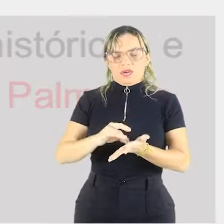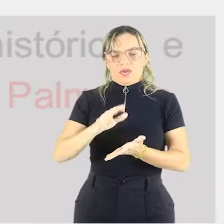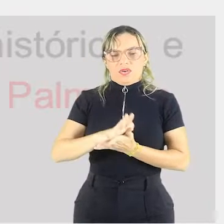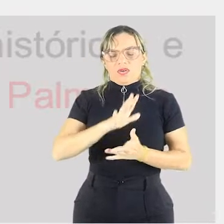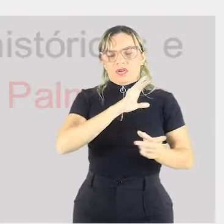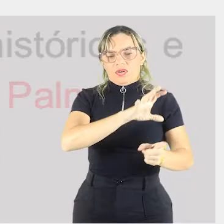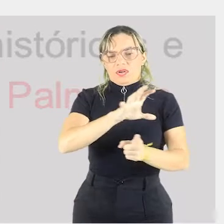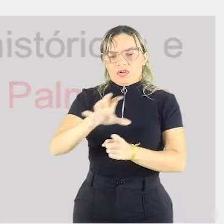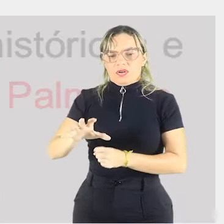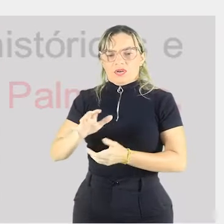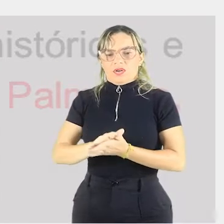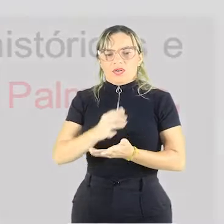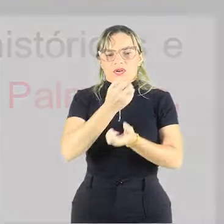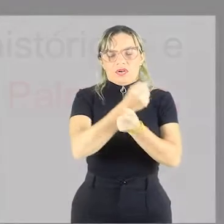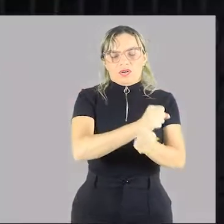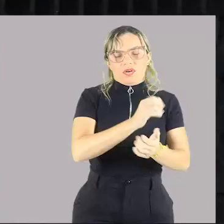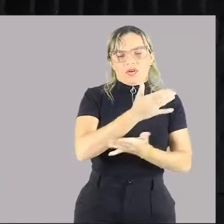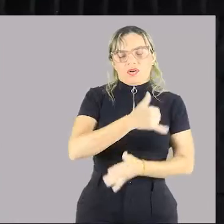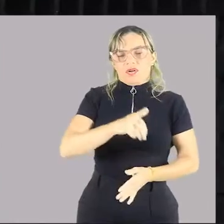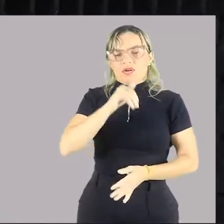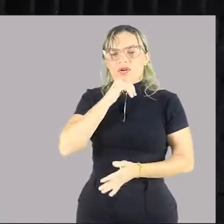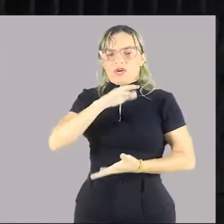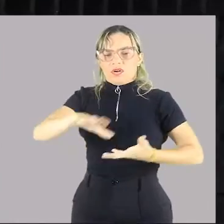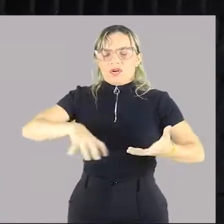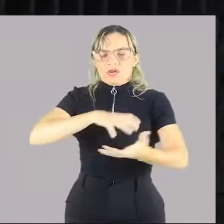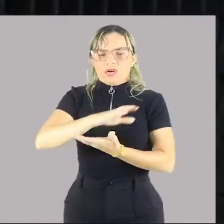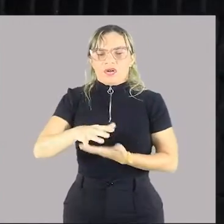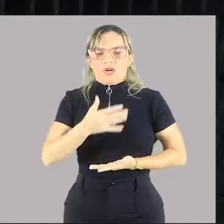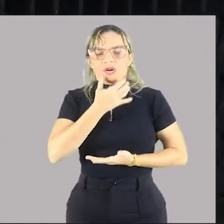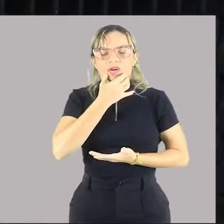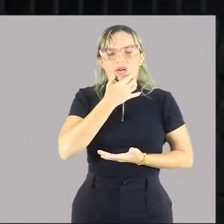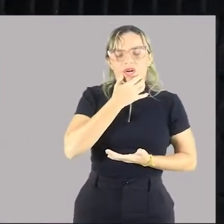da escravidão. Por exemplo, a Revolução Inglesa,